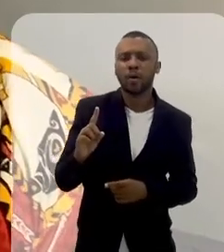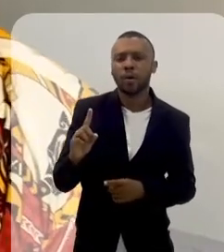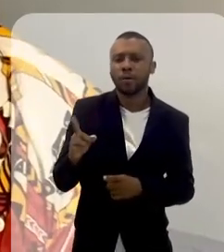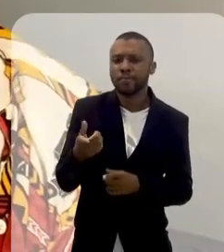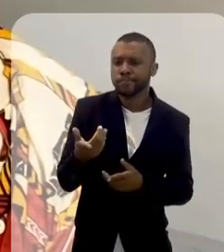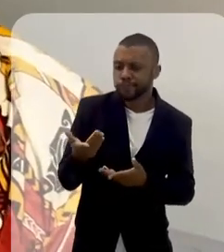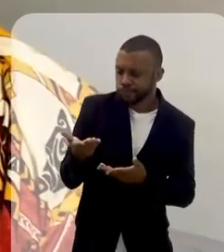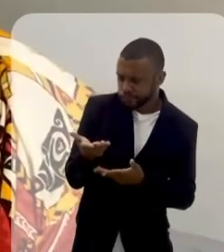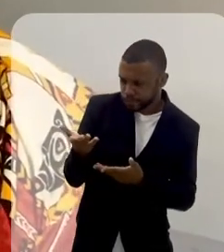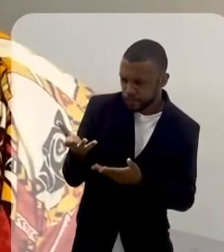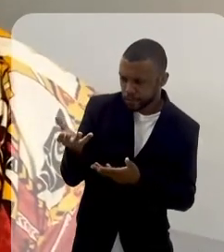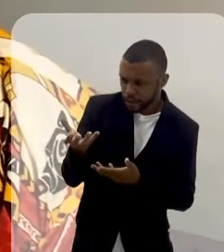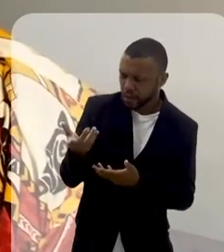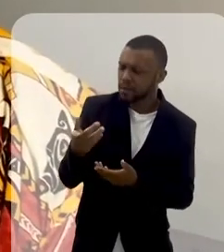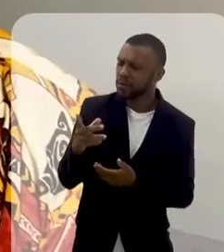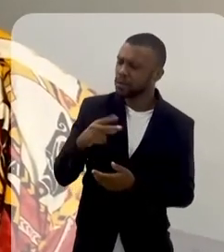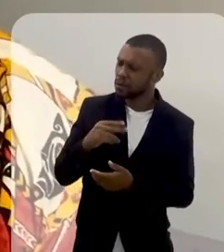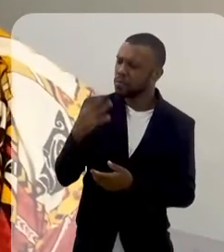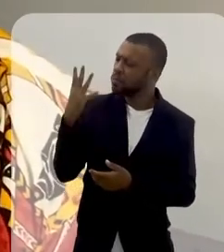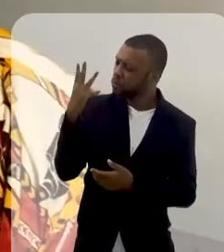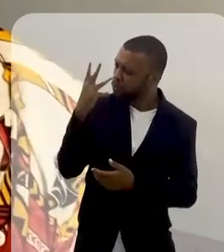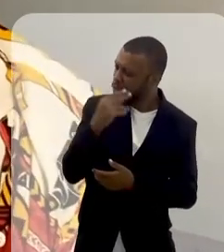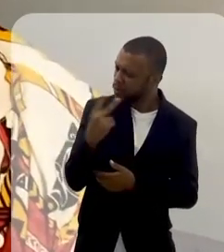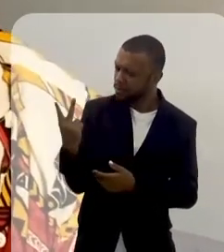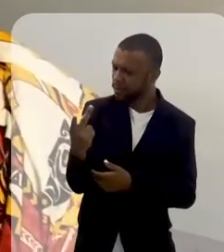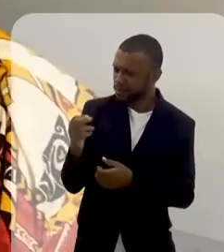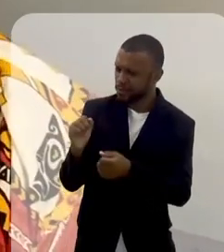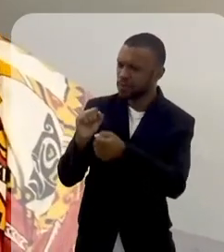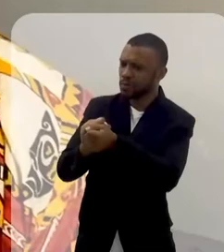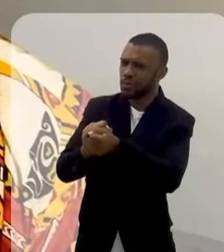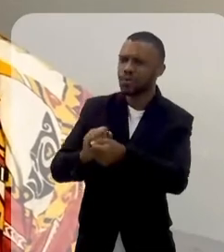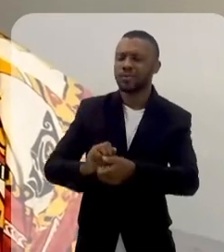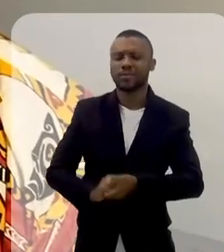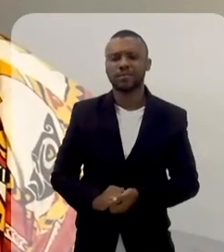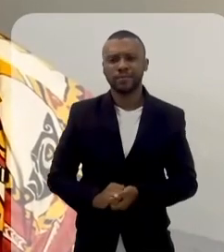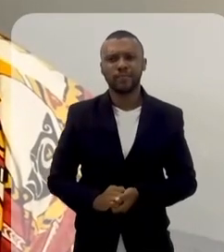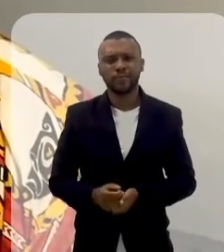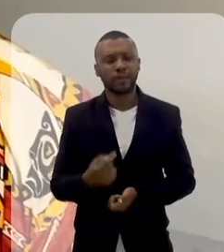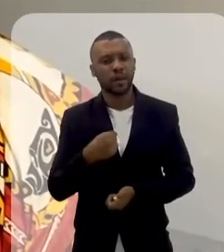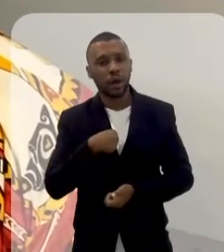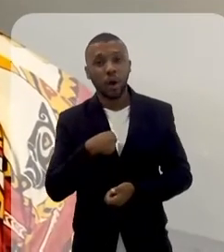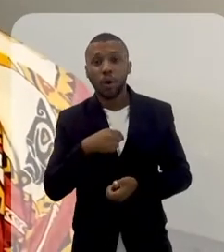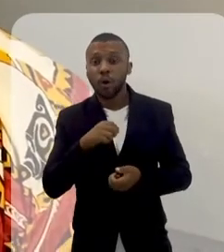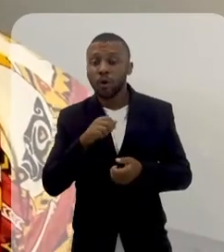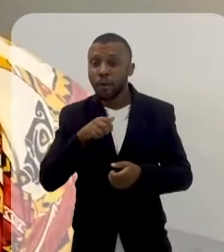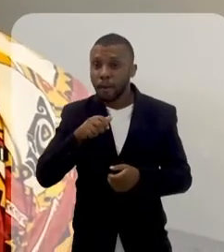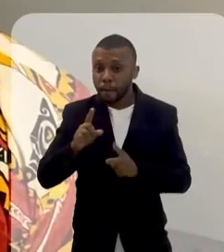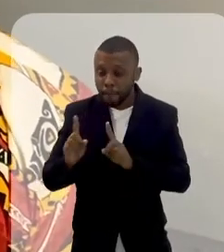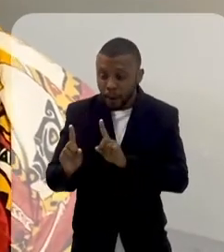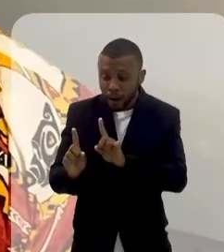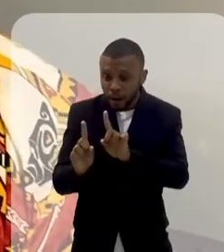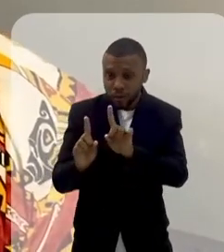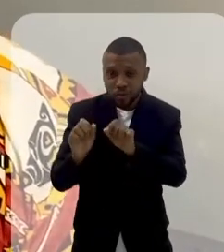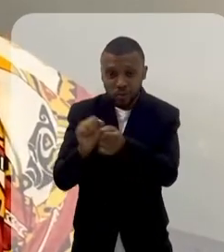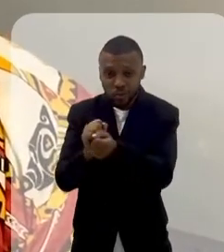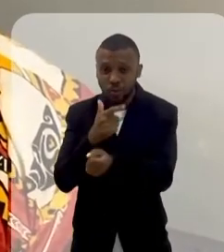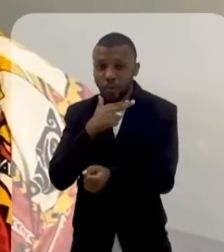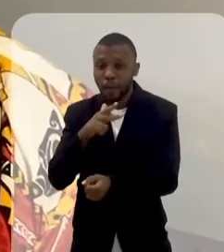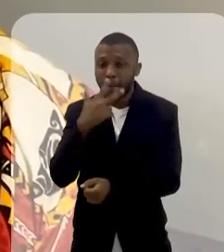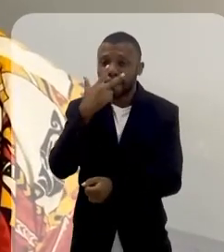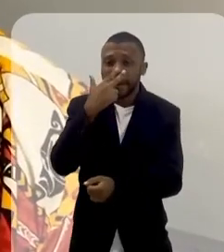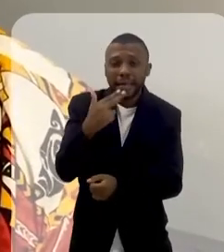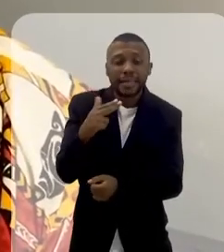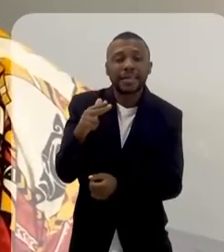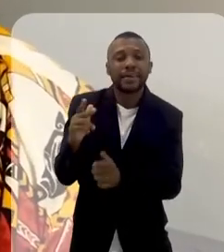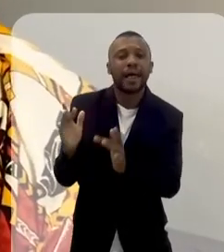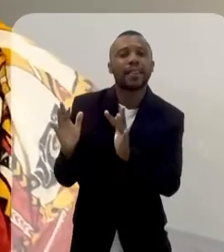gringo, encostou uma caipirinha assim na nossa mesa e falou: "Muito bonito vocês dois juntos." E eu ando com meu irmão, a gente parece que a